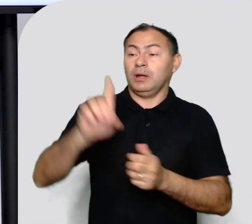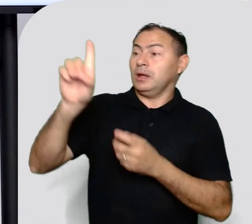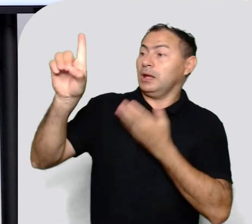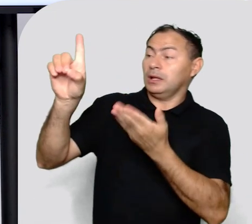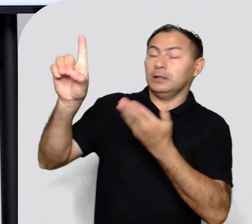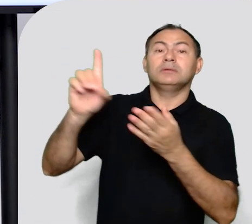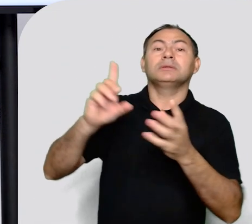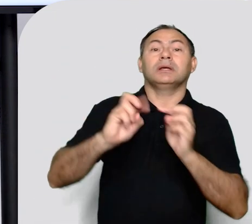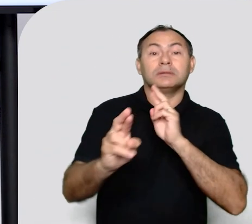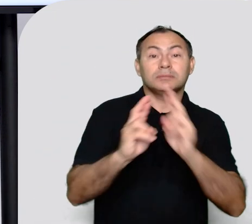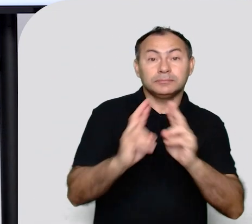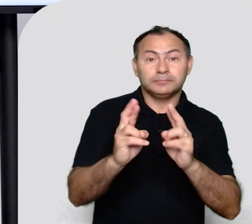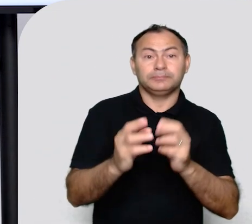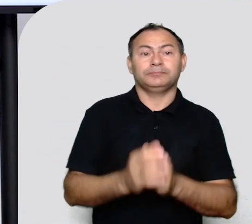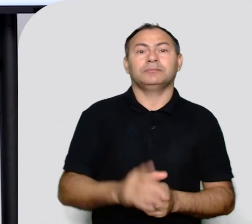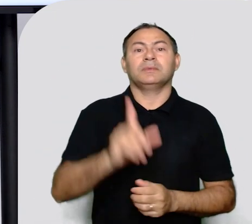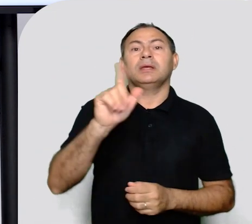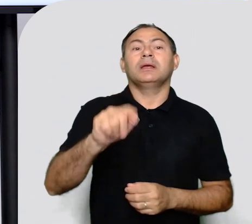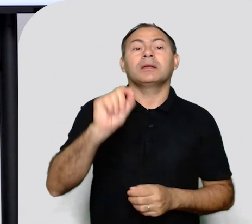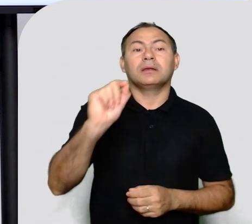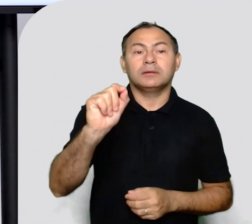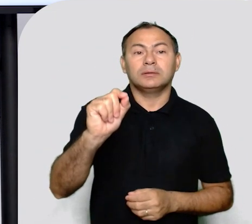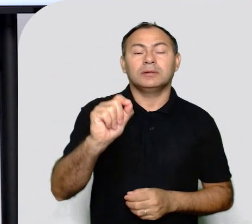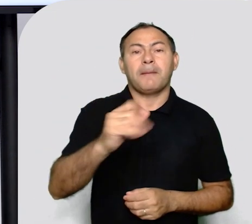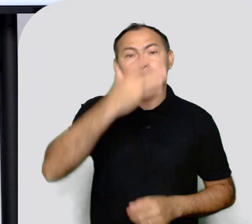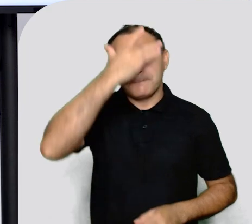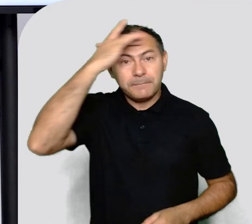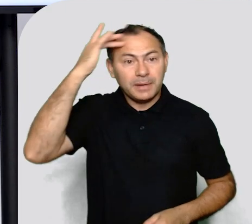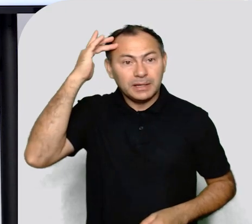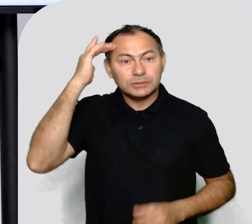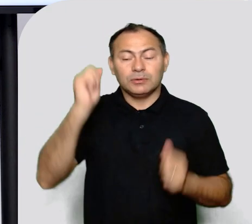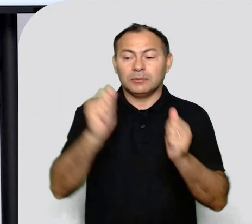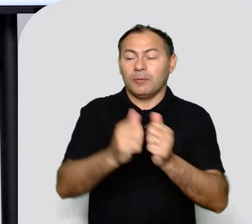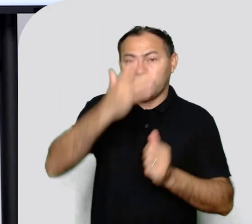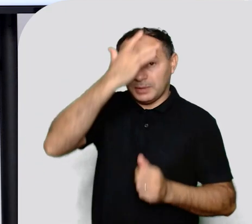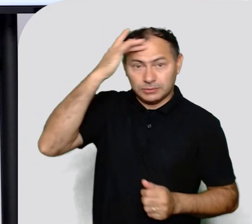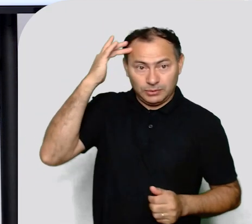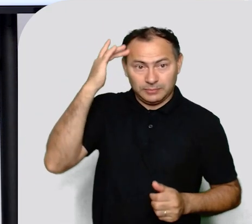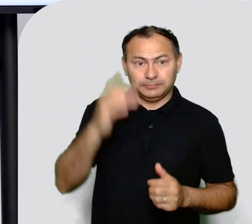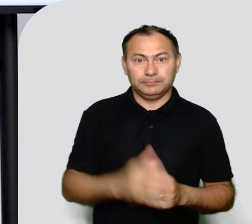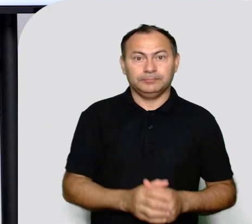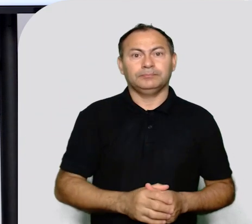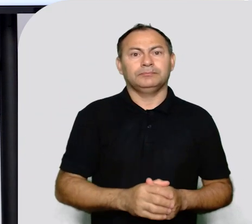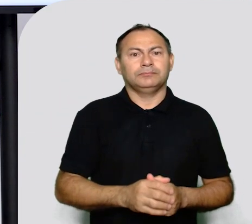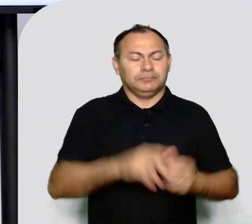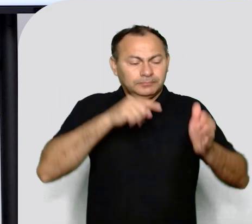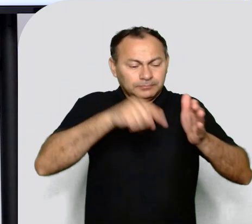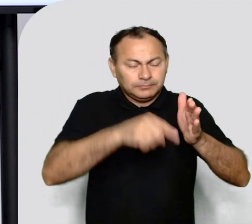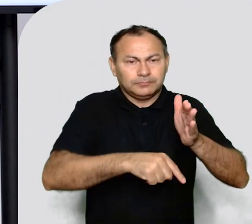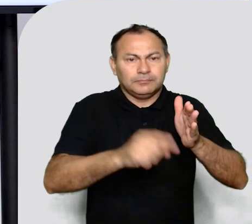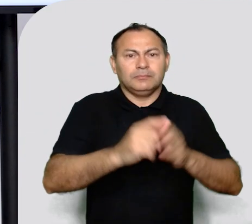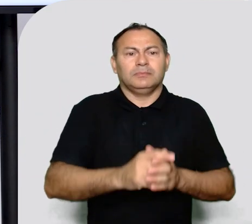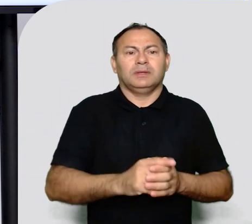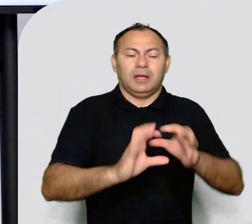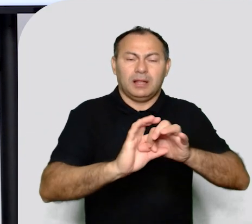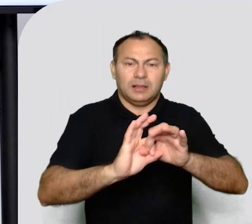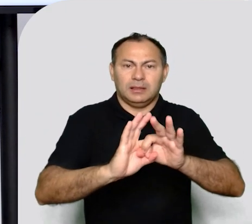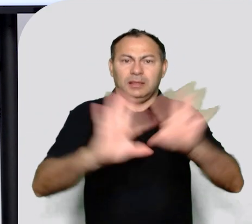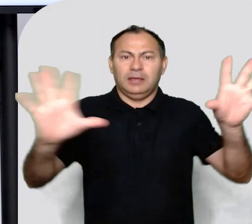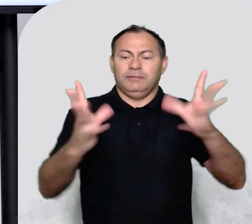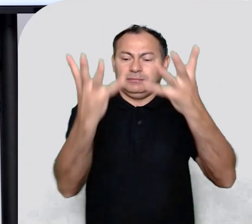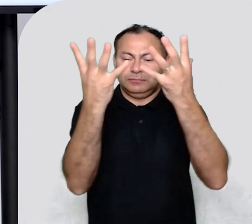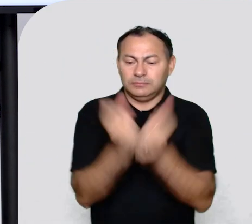Ele. É aquela de pessoa para pessoa, fundada sobre a